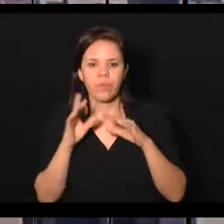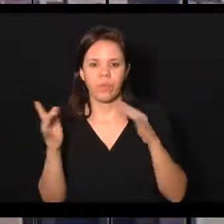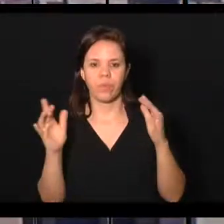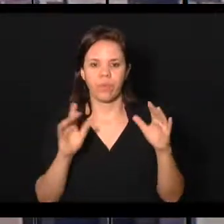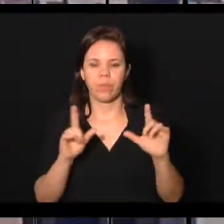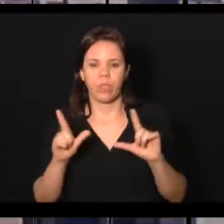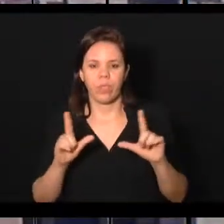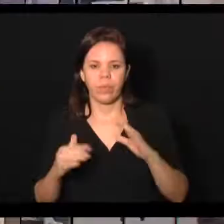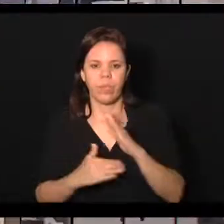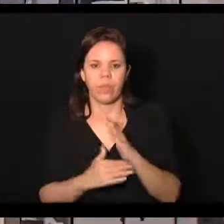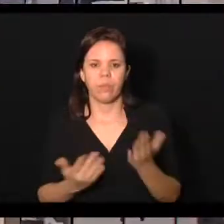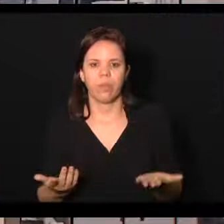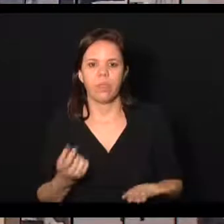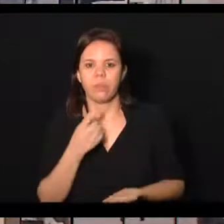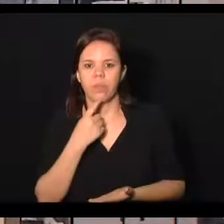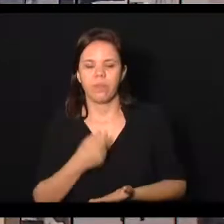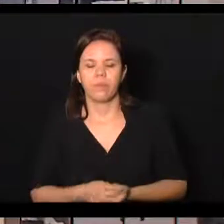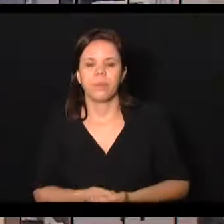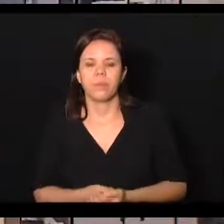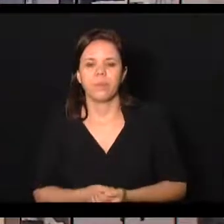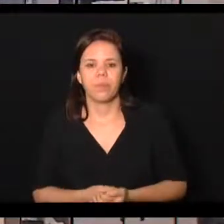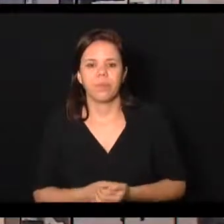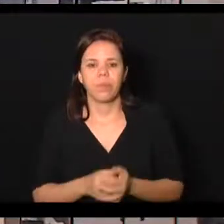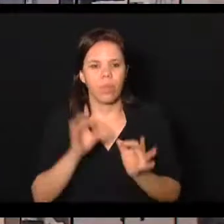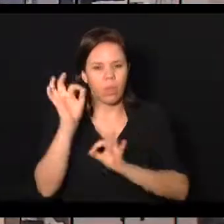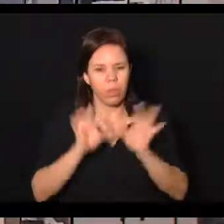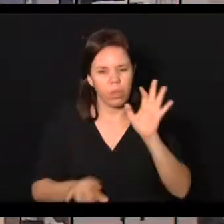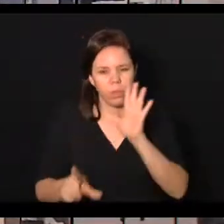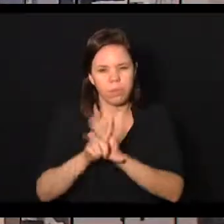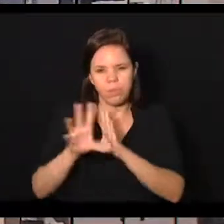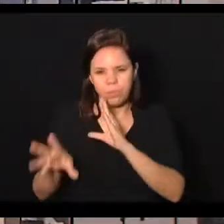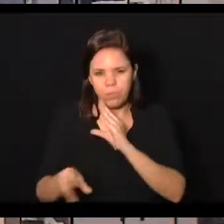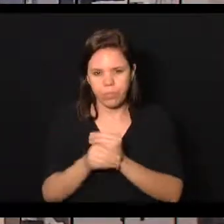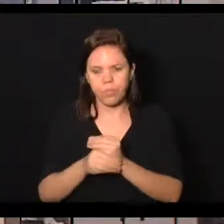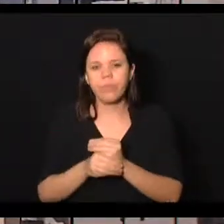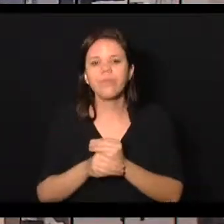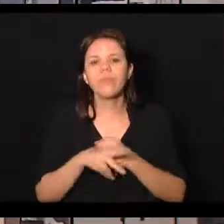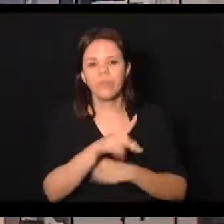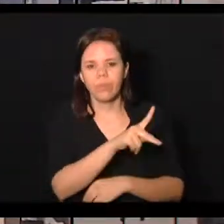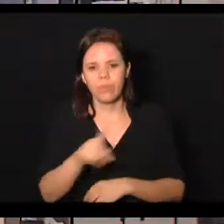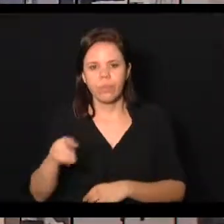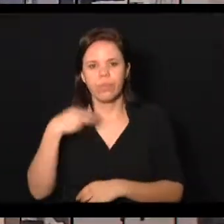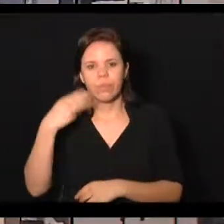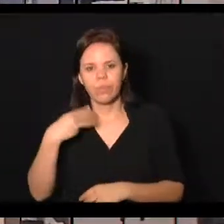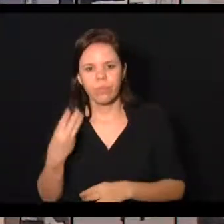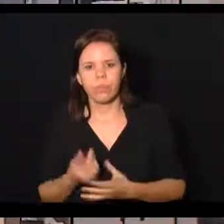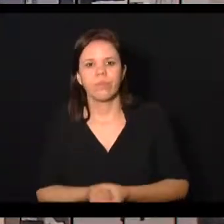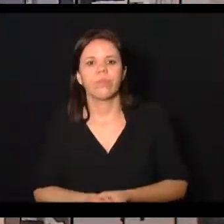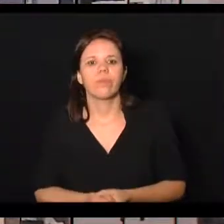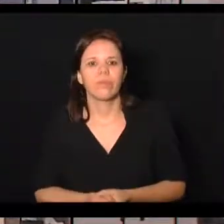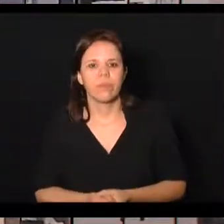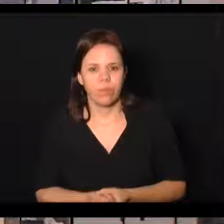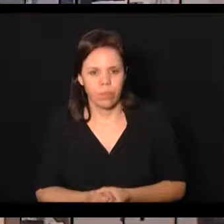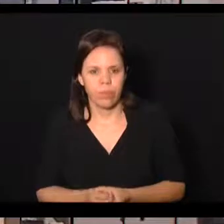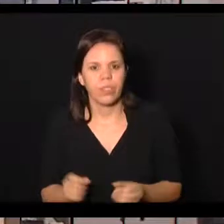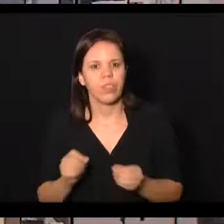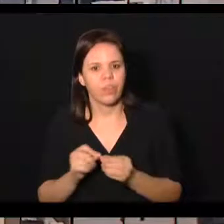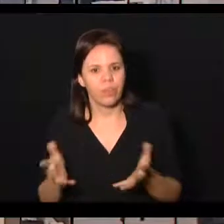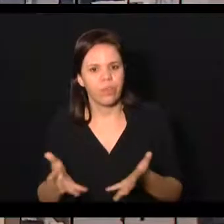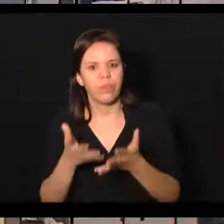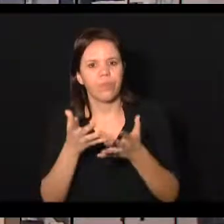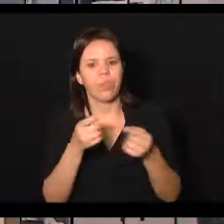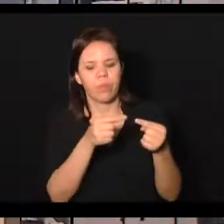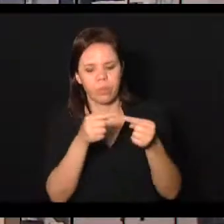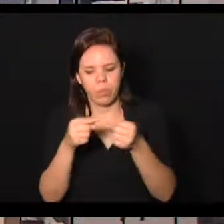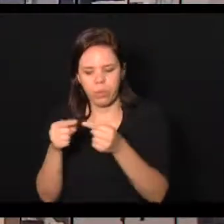Câmara Campinas. Projeto de lei complementar do presidente da Câmara, Marcos Bernardelli, que faz